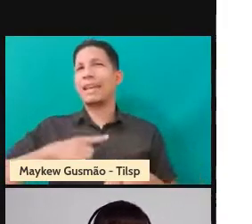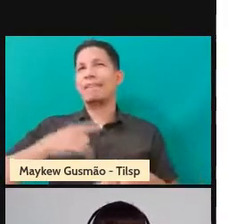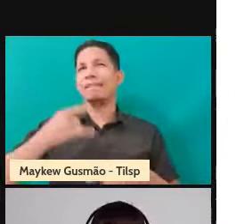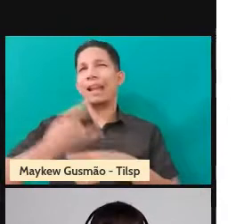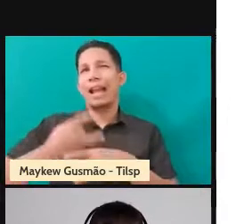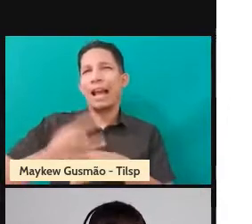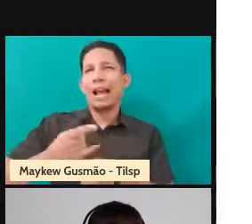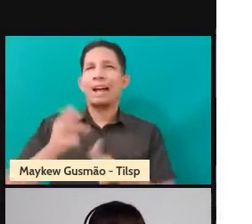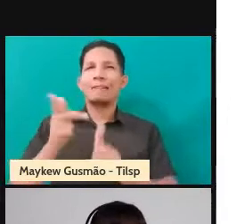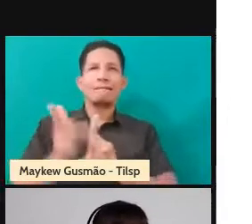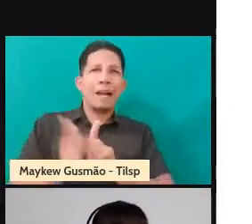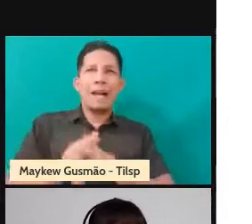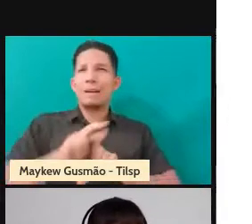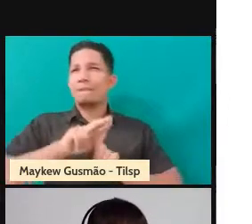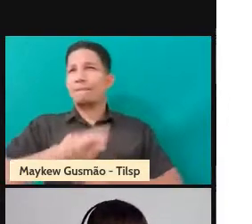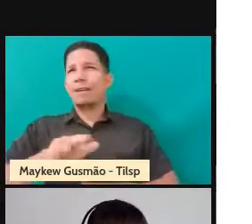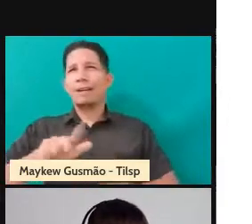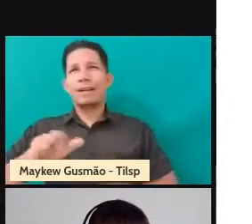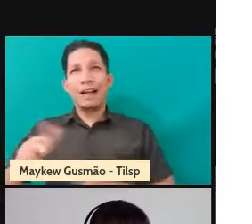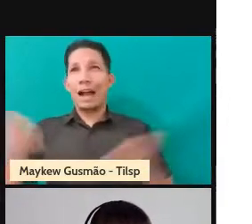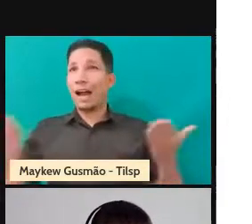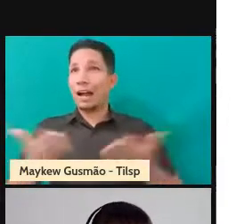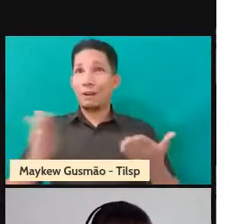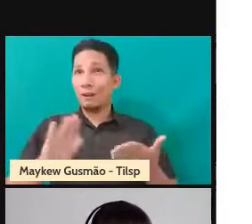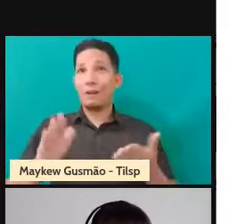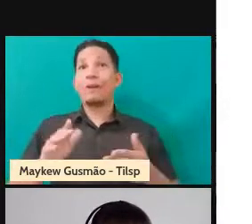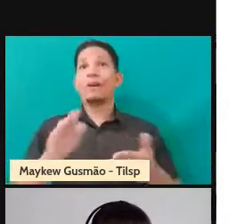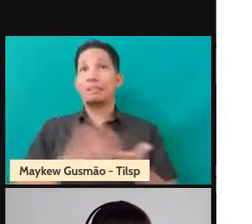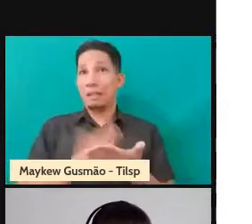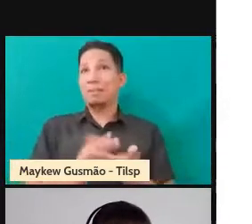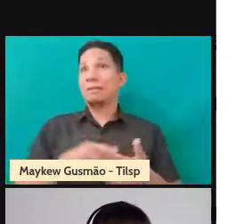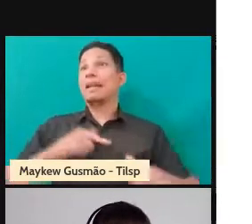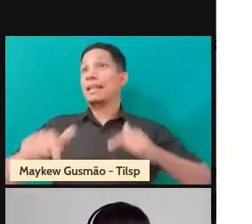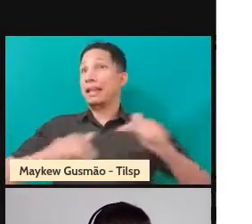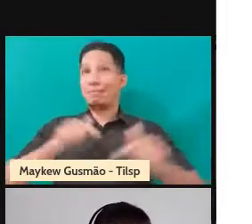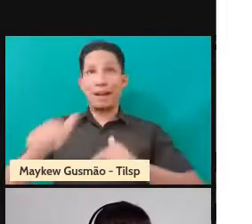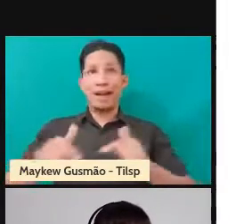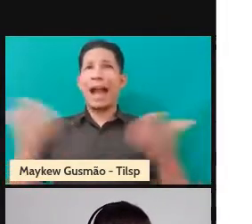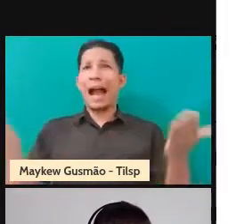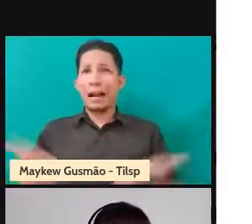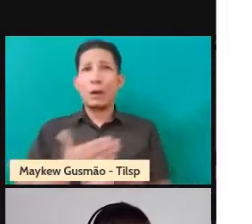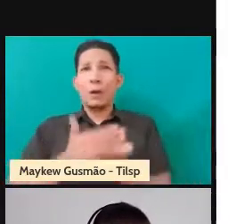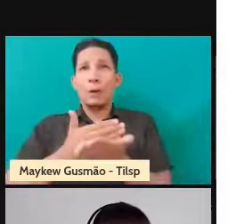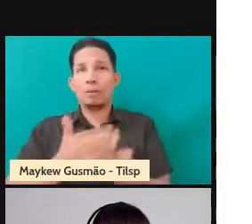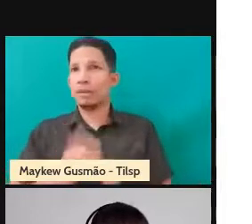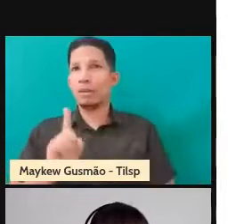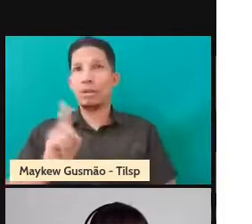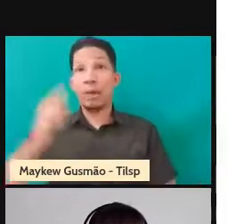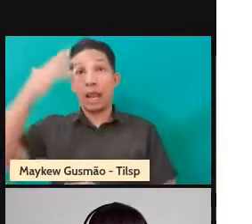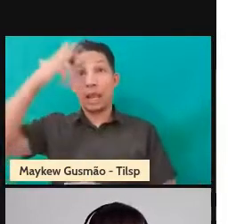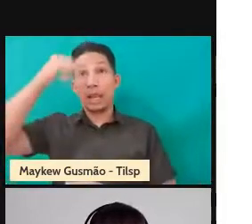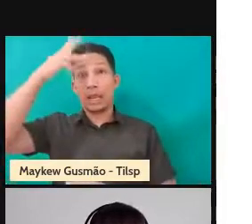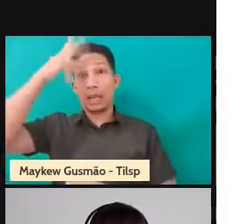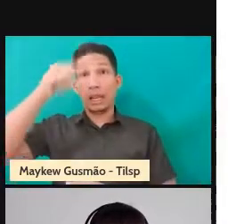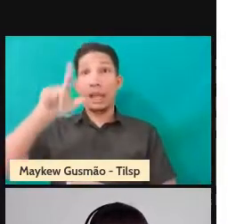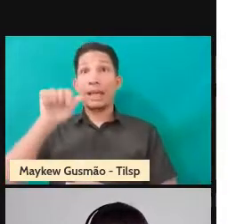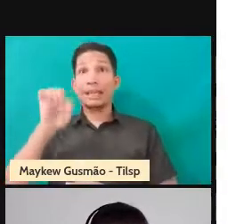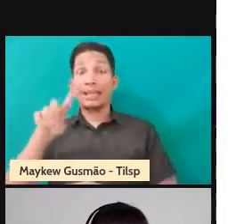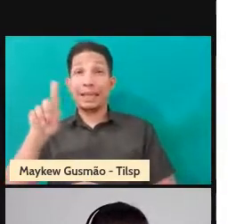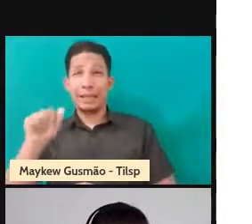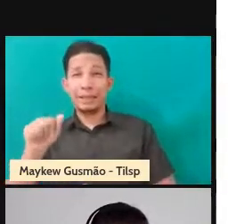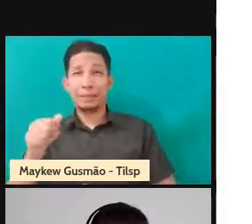porque agora que o TILS tem trabalho, mas Cristina Lacerda, lá